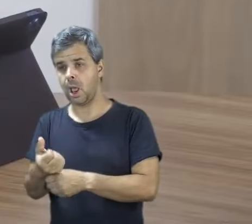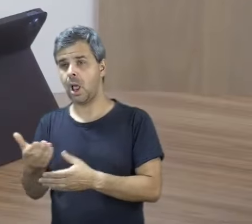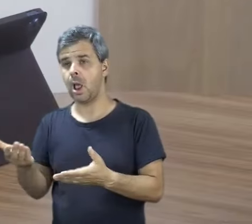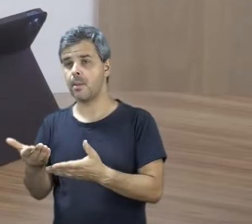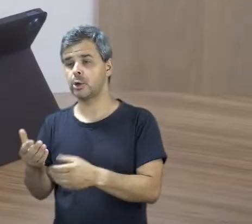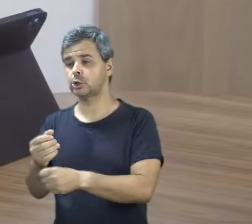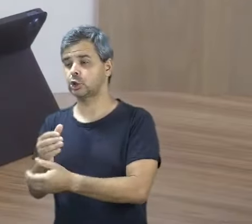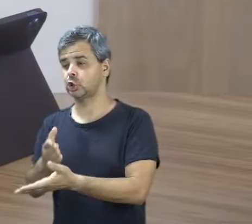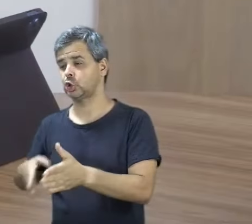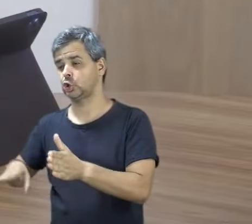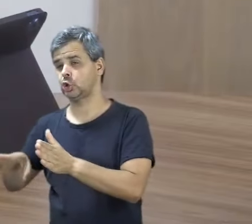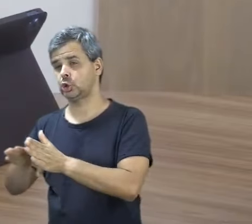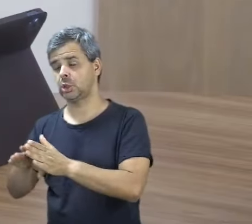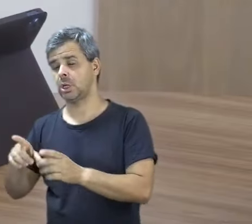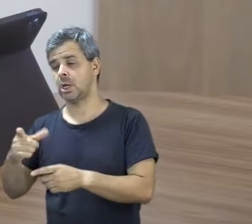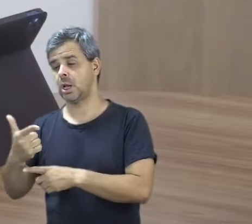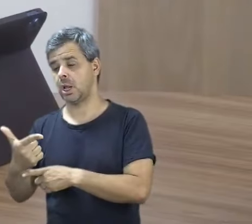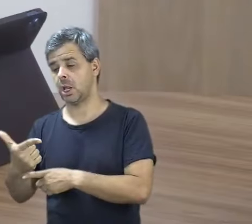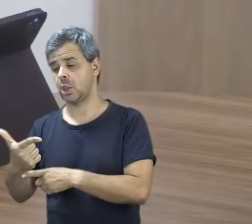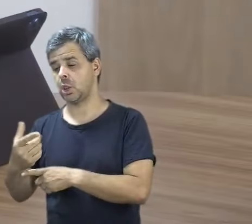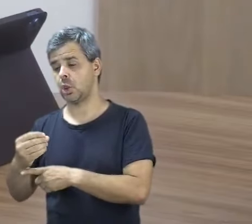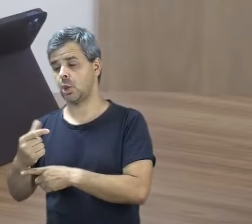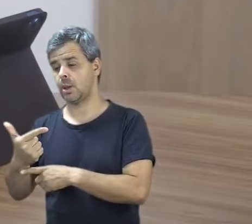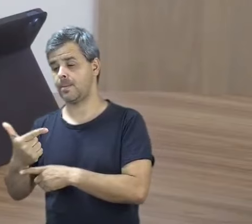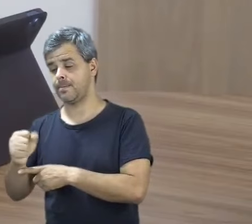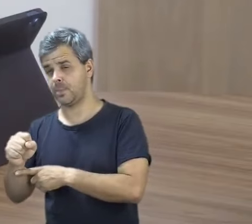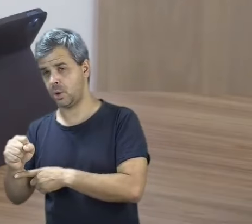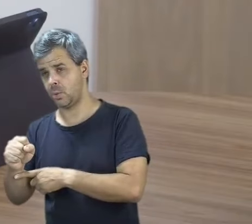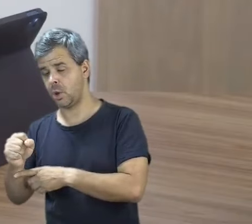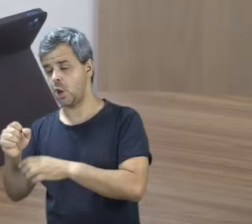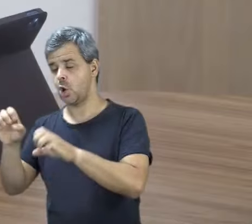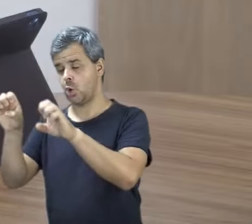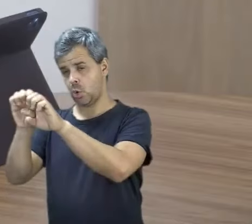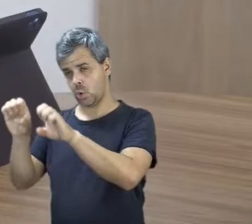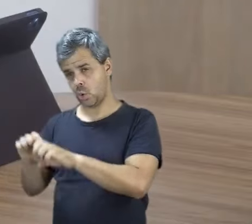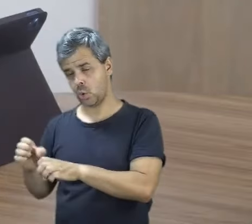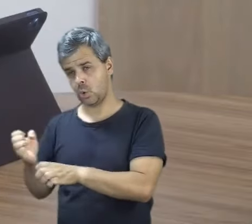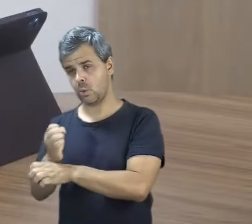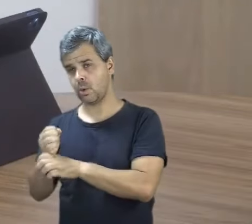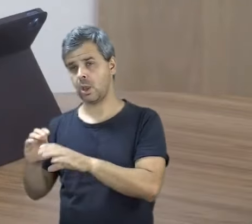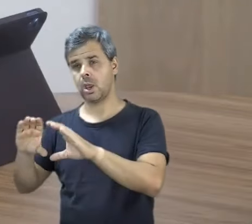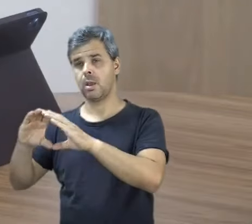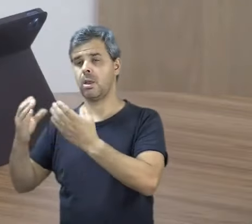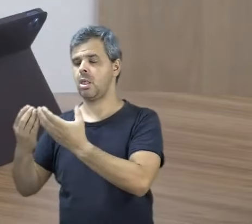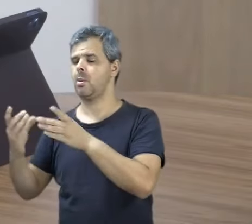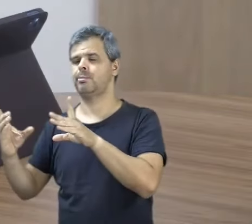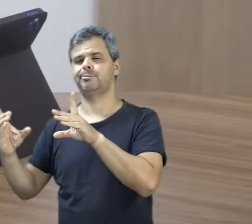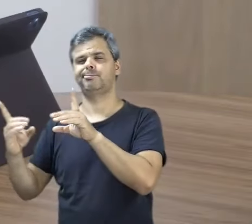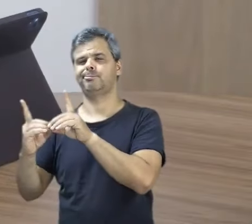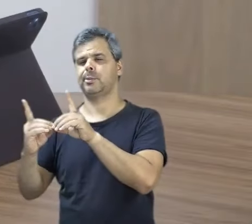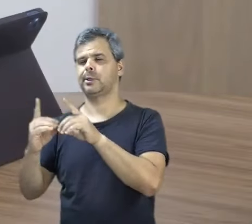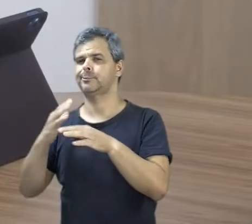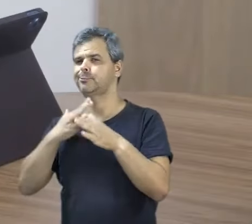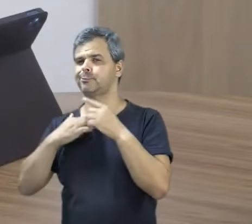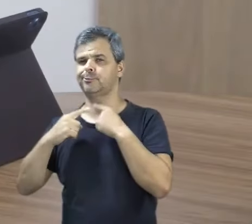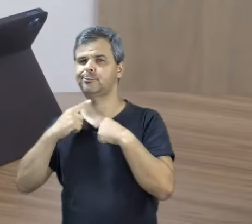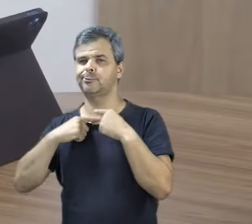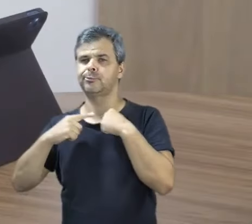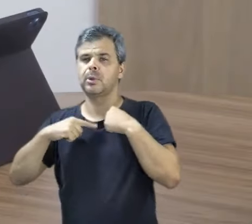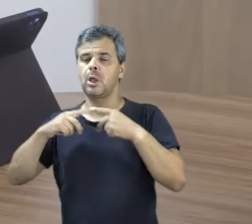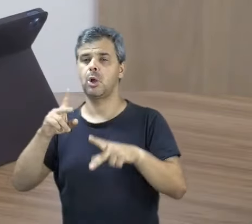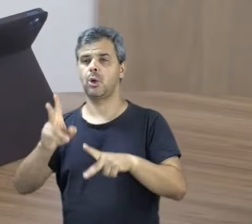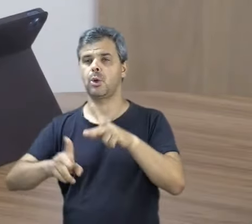em 2018, que é construída uma estrutura de conferência que não atende à necessidade